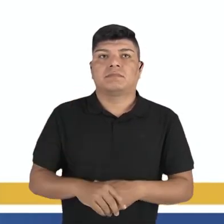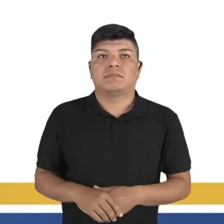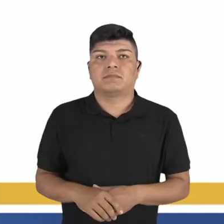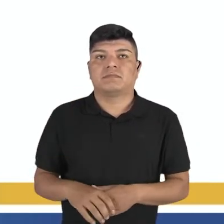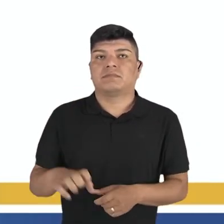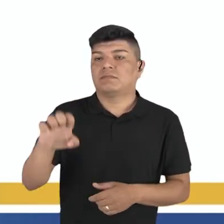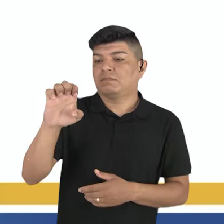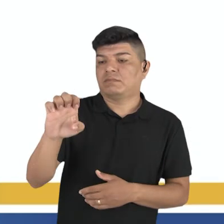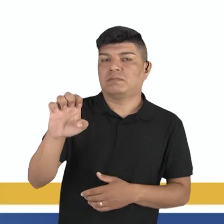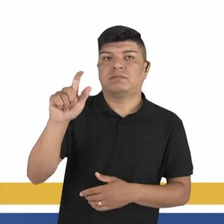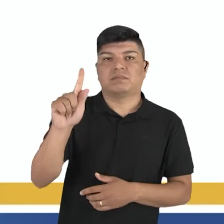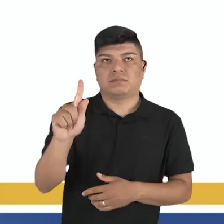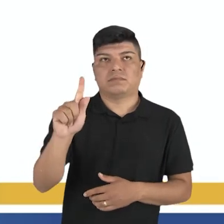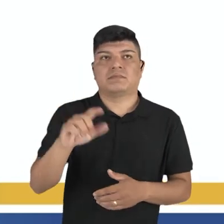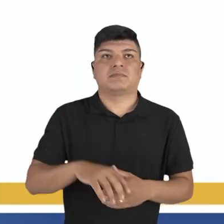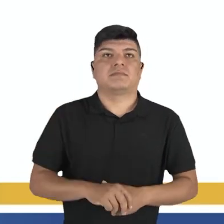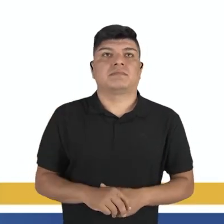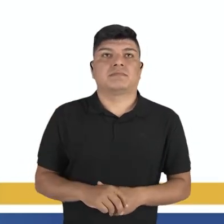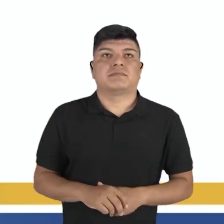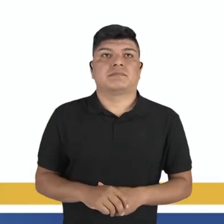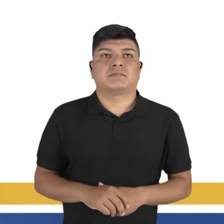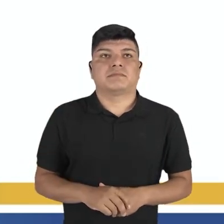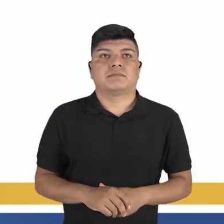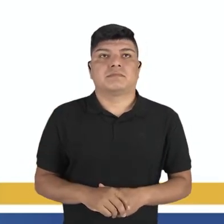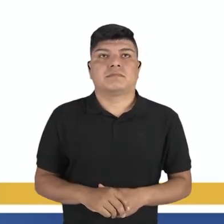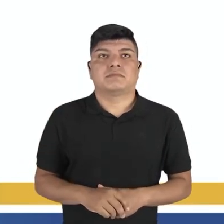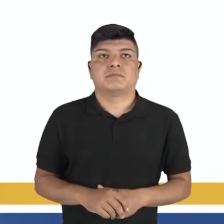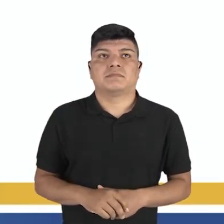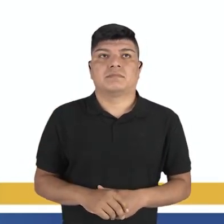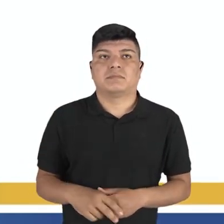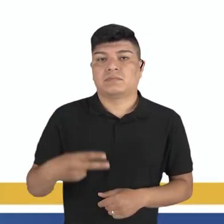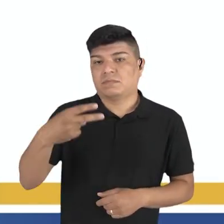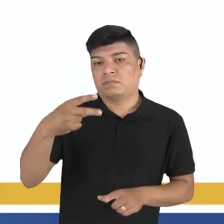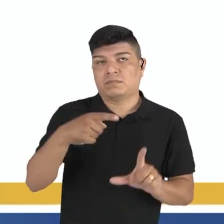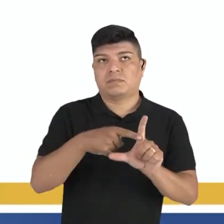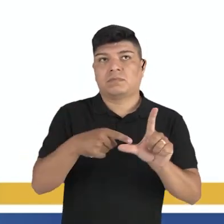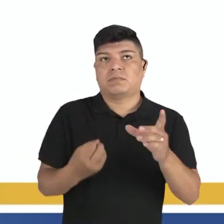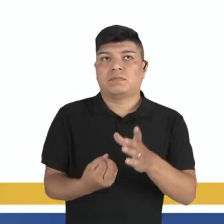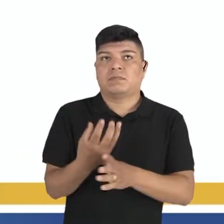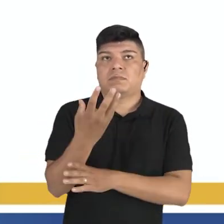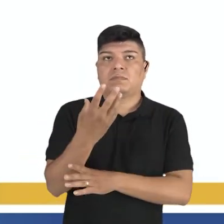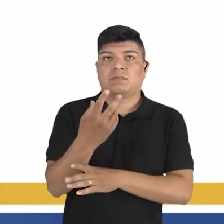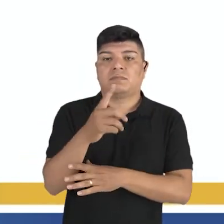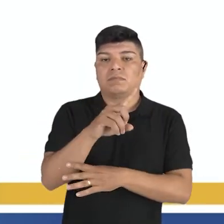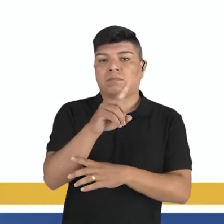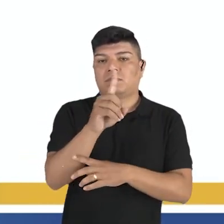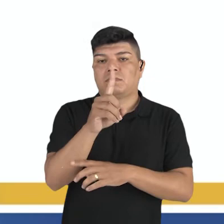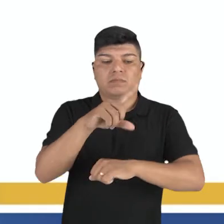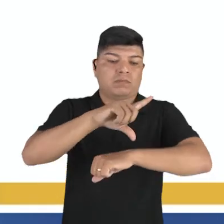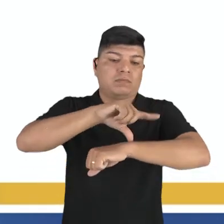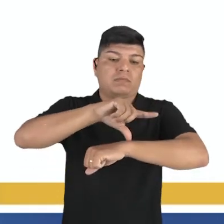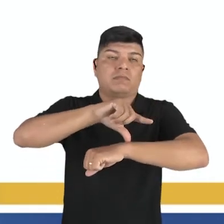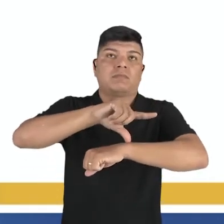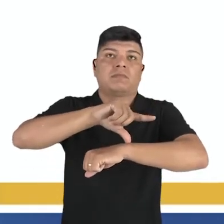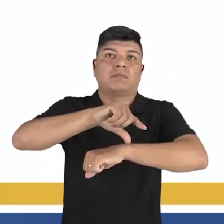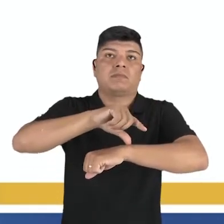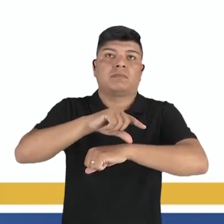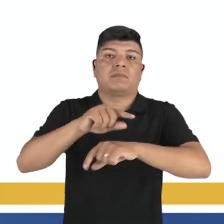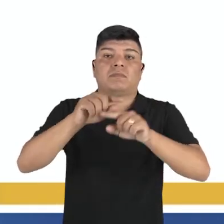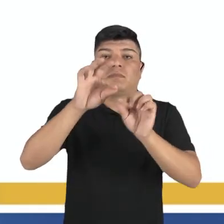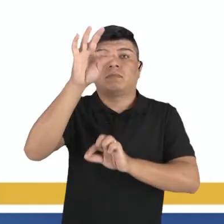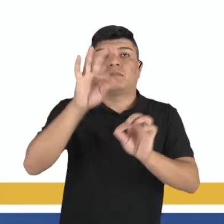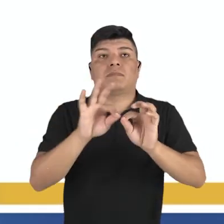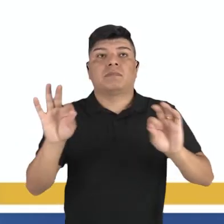Então, eu tenho ali vértice E e G. Os dois ângulos formados pelos ponteiros de um relógio às 8 horas medem. E